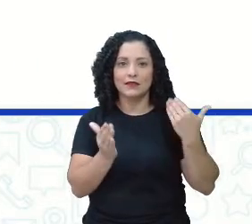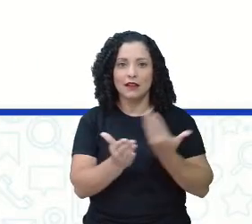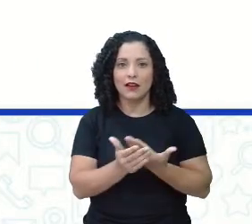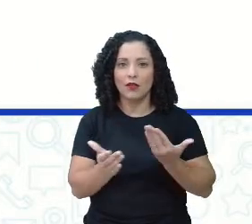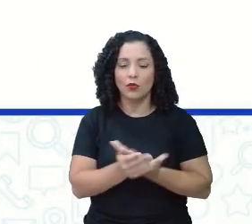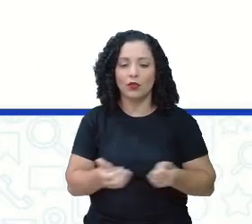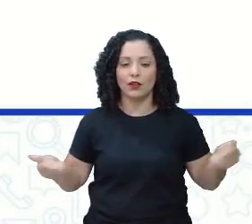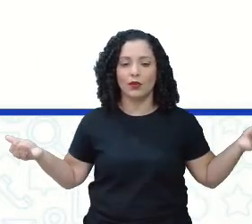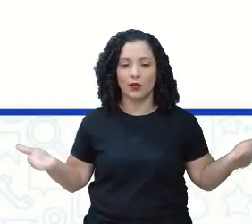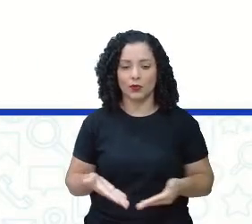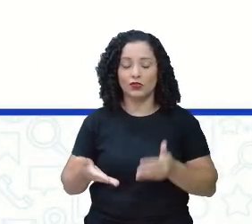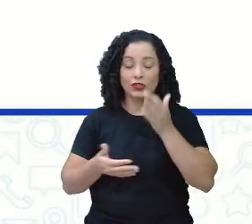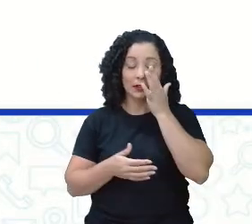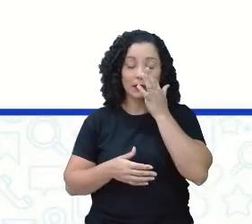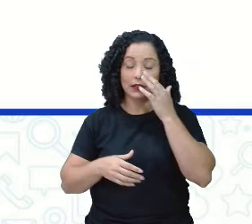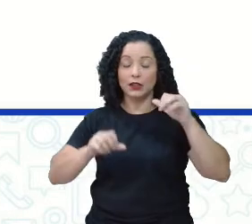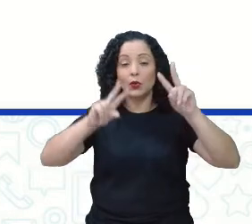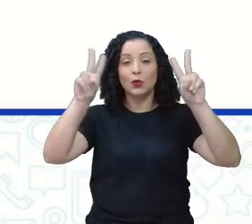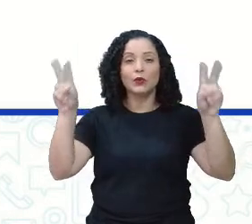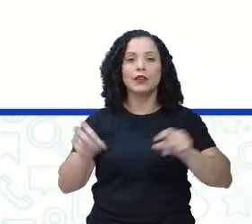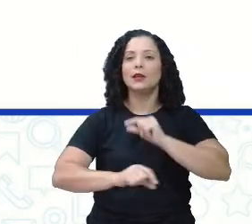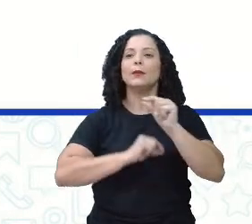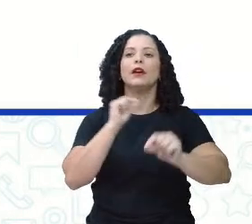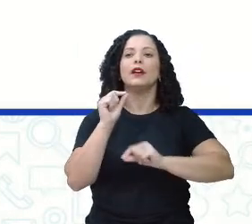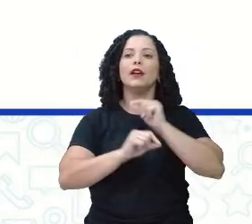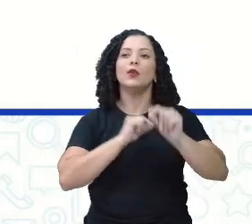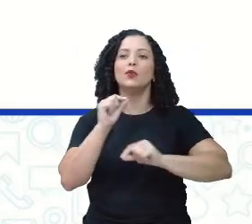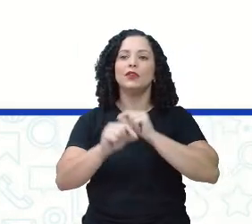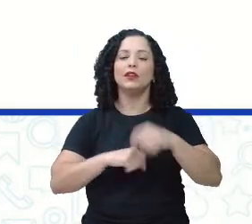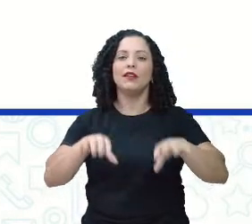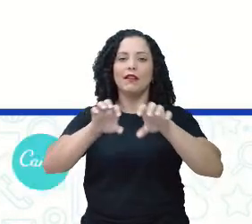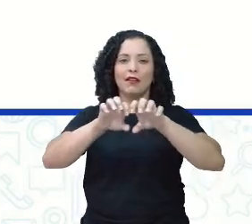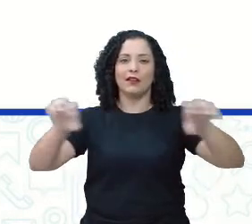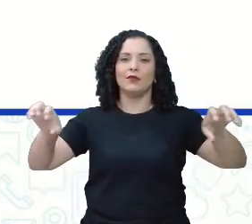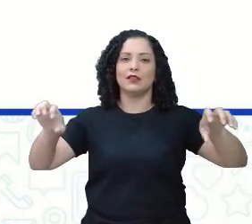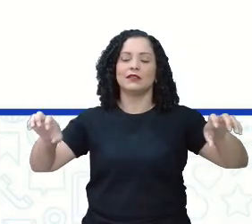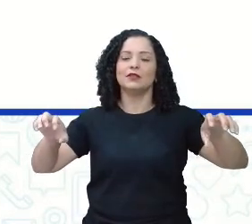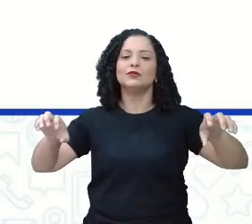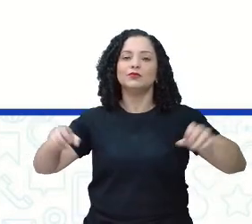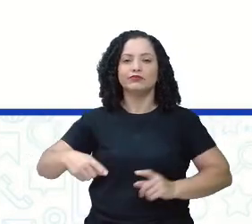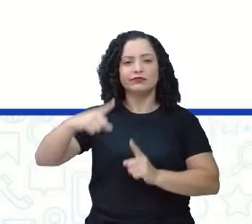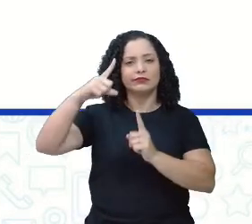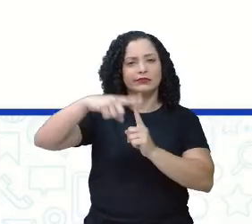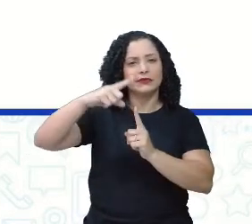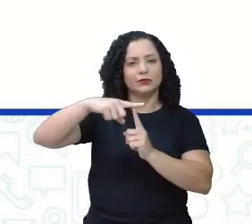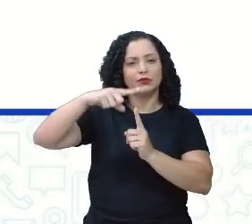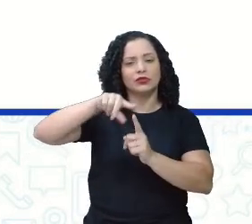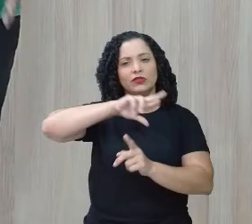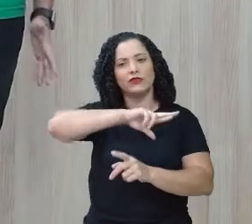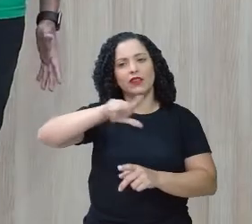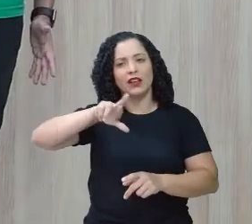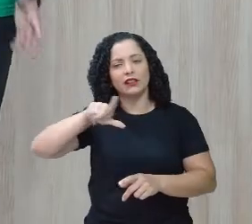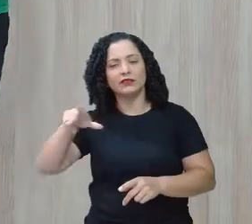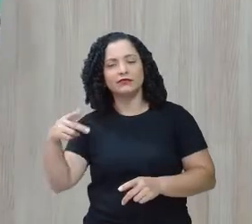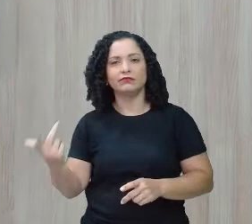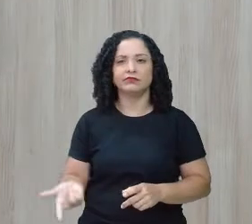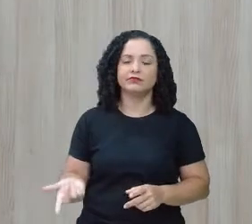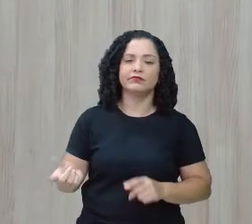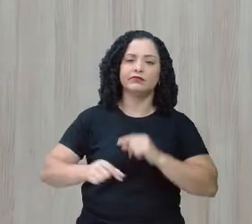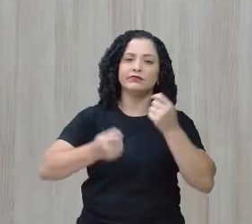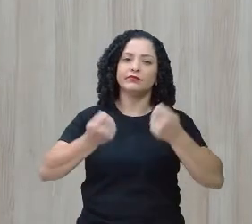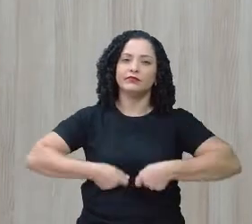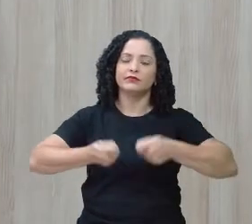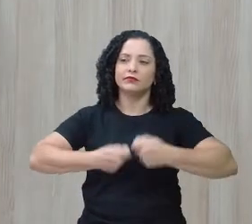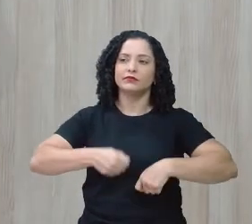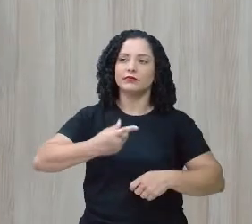hoje. Vamos falar sobre sistema de equação, tá? Então falando aí de sistema de equação, eu preciso que